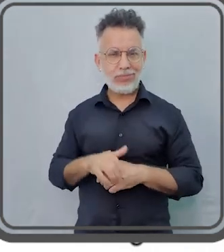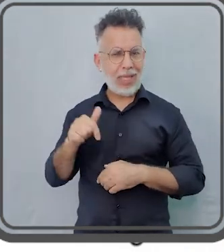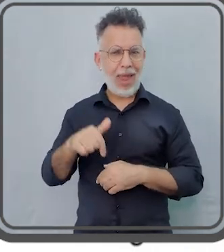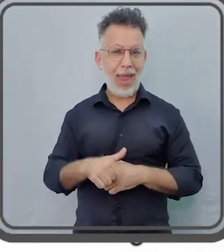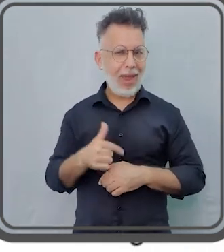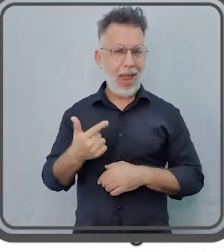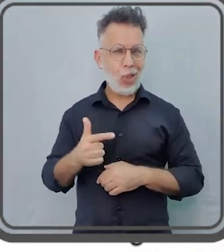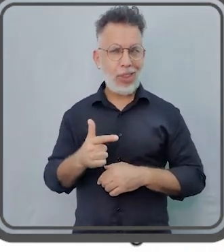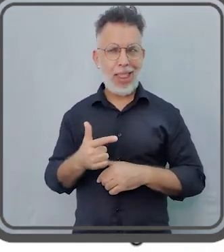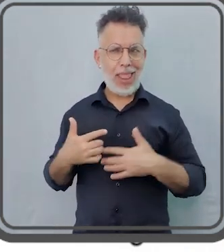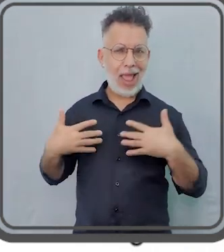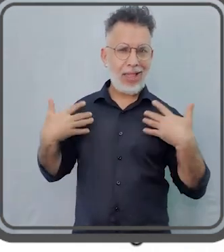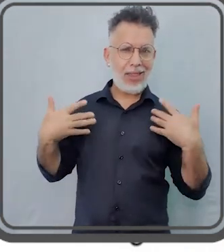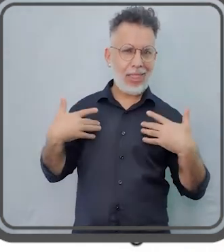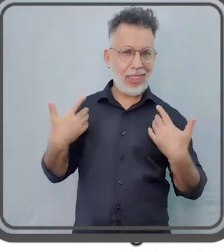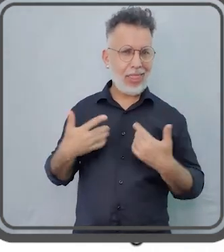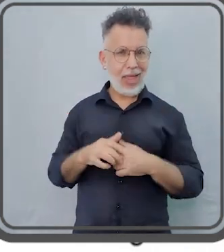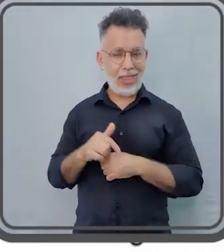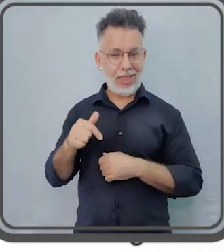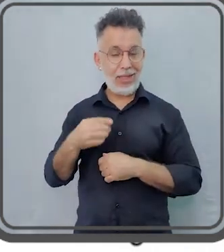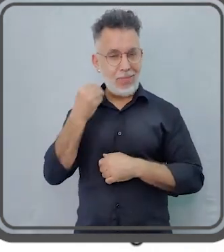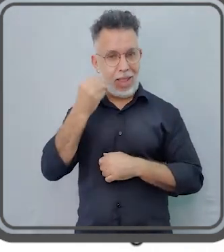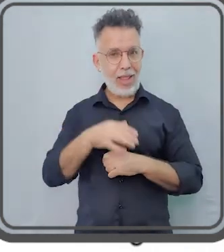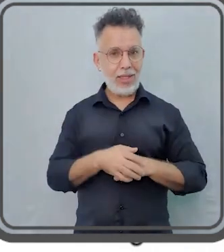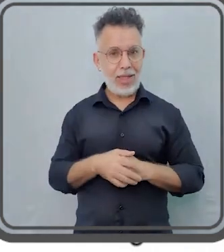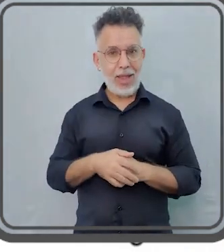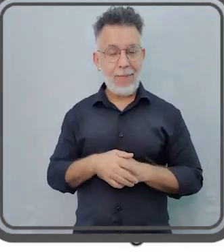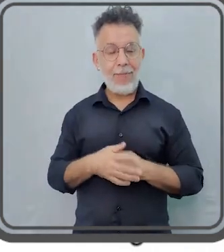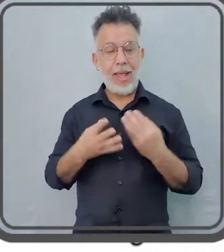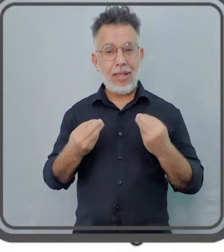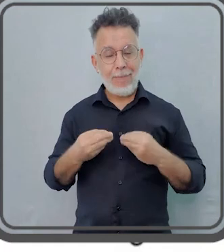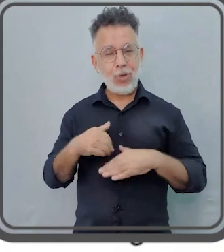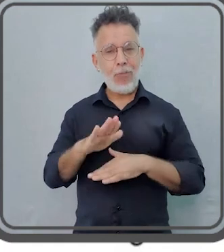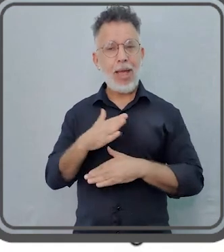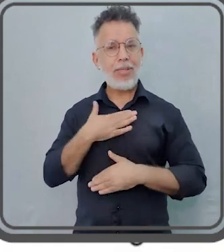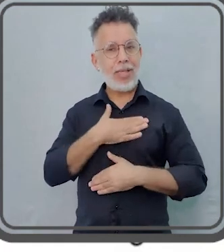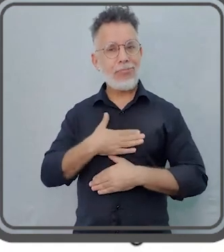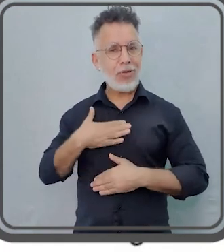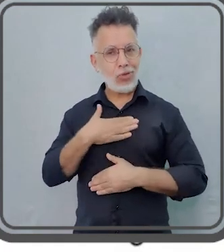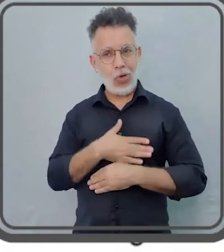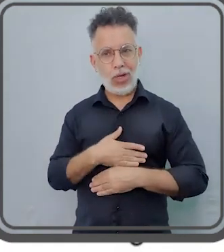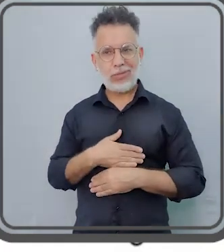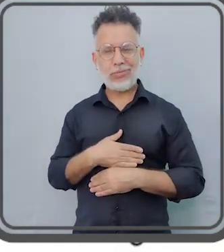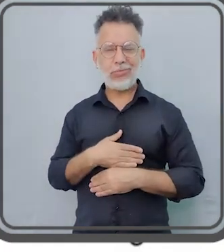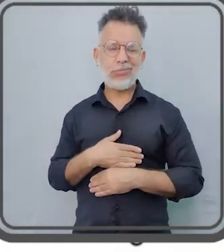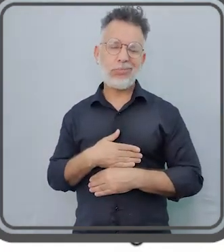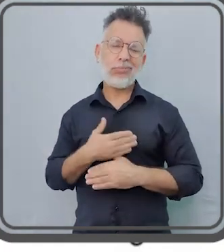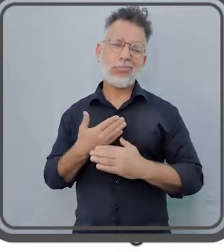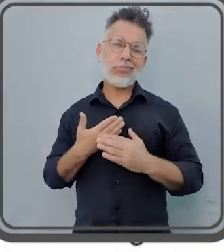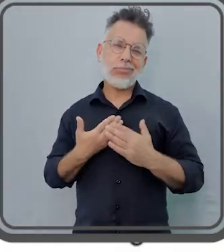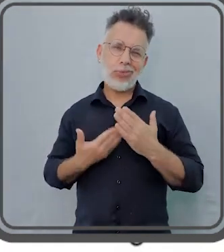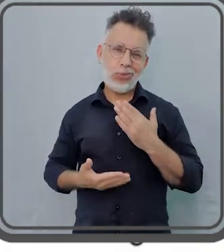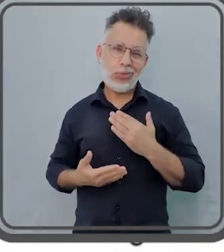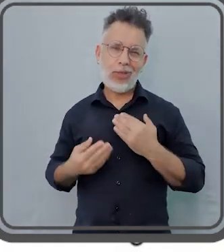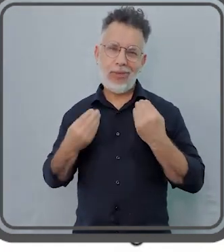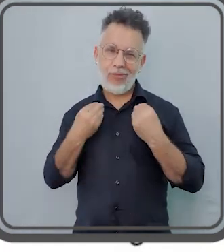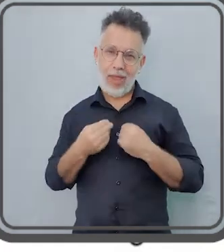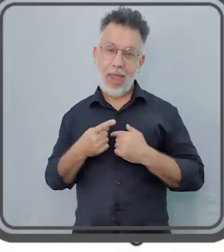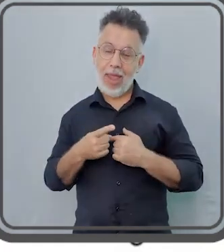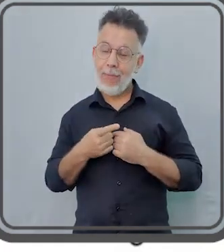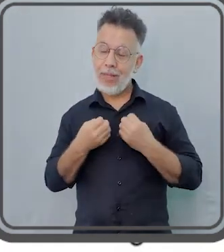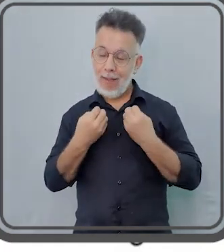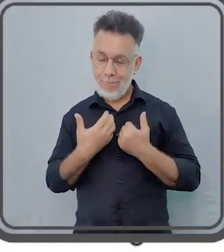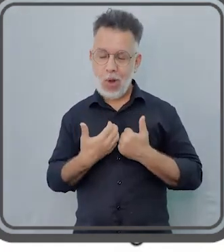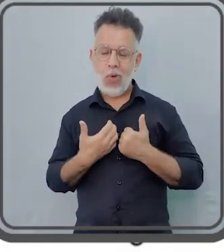nessa jornada não, mas é muito mais satisfatória do que desgastante, essa é a parte positiva de empreender. E